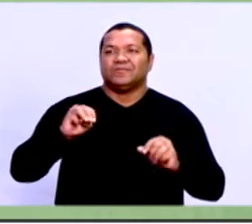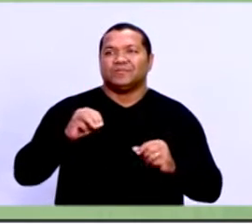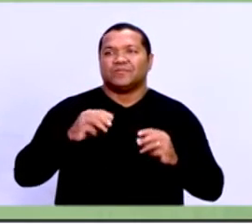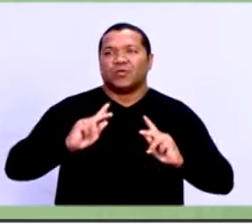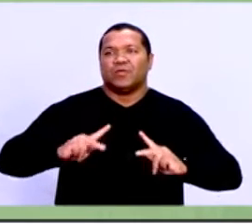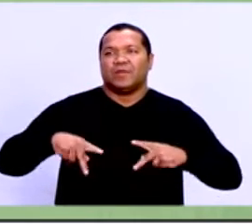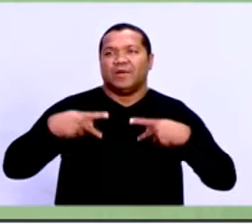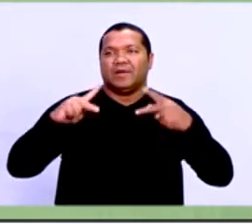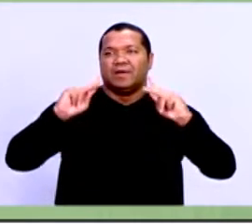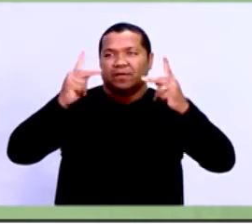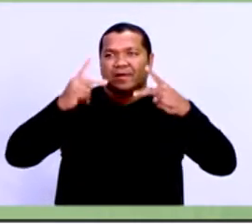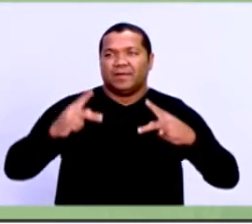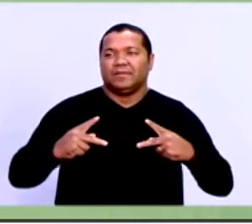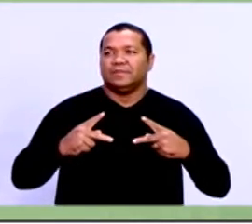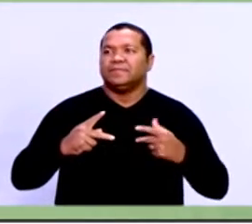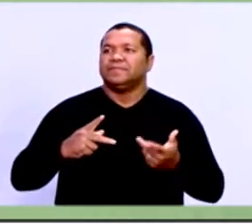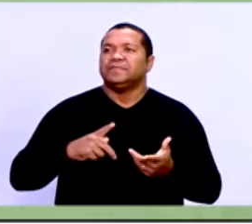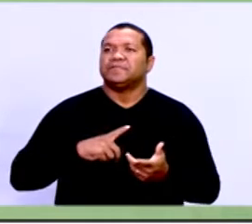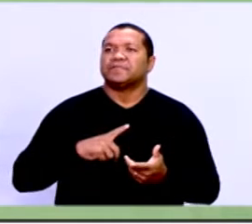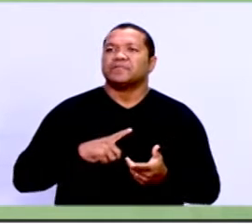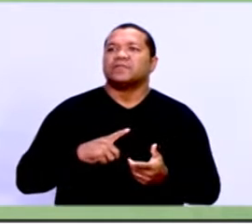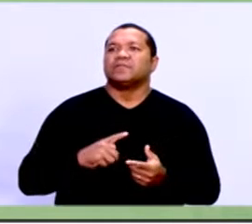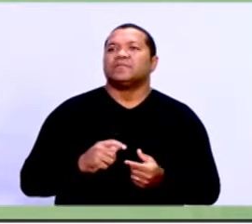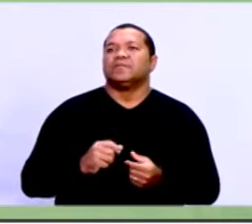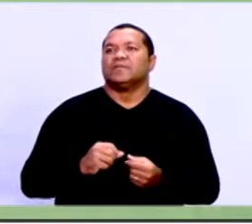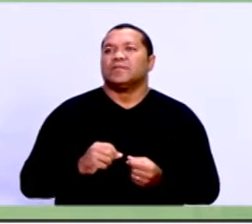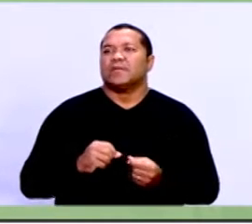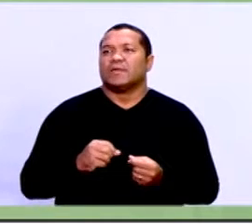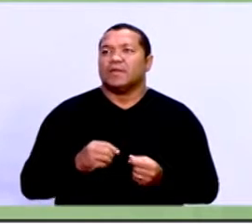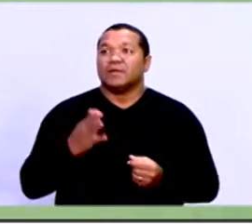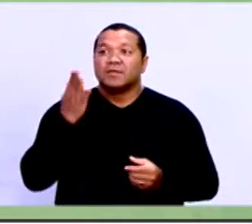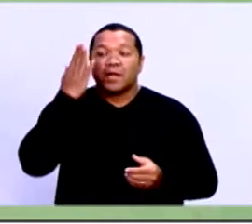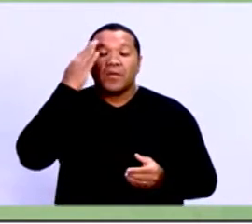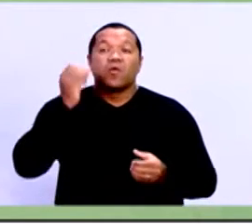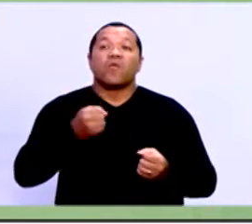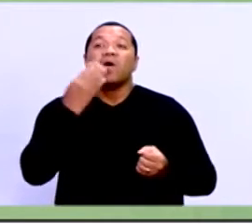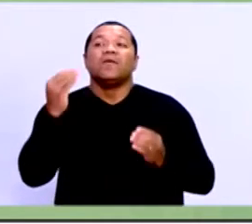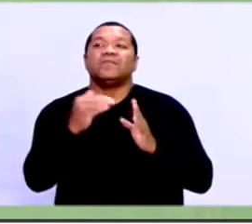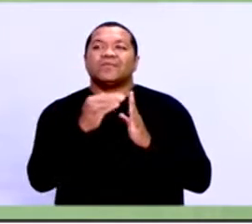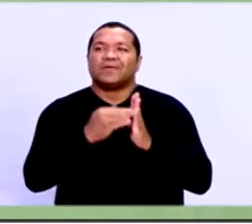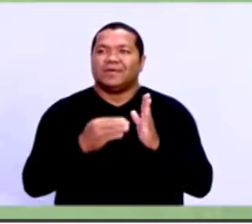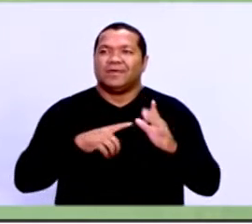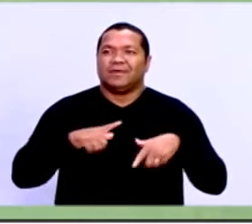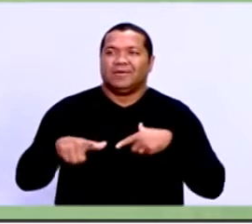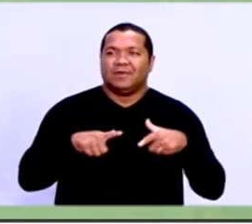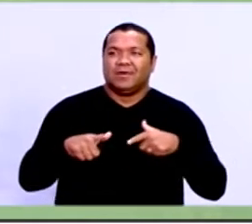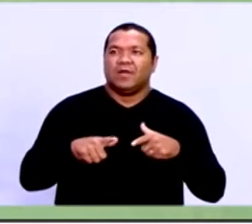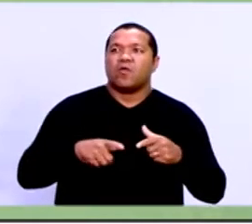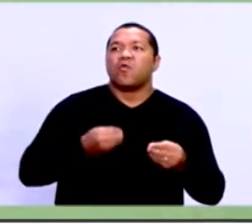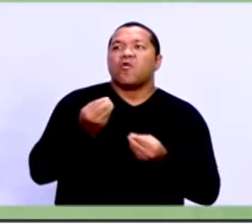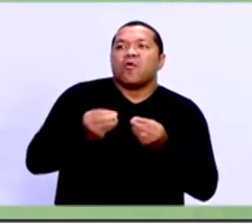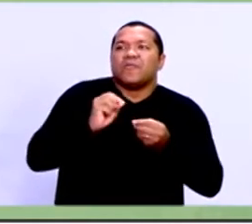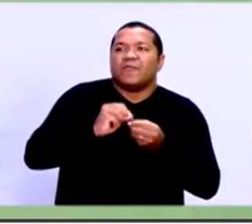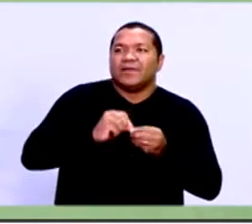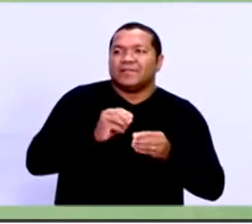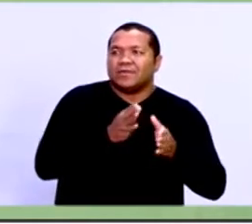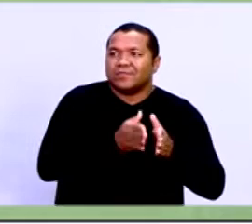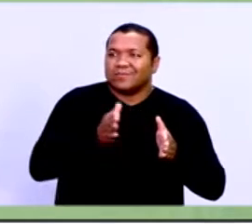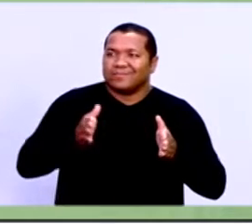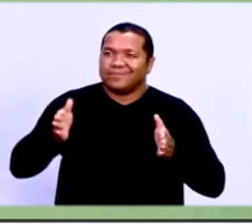para elaboração de um software diferenciar as fases do processo de desenvolvimento